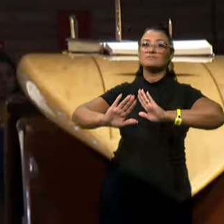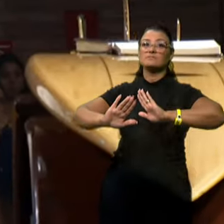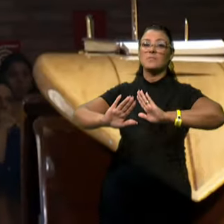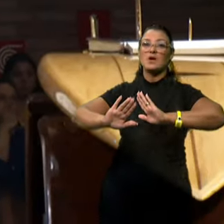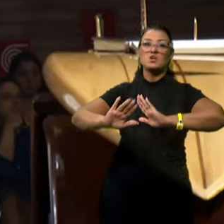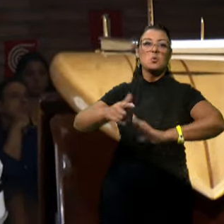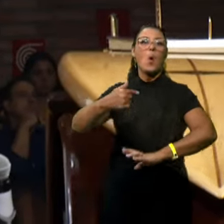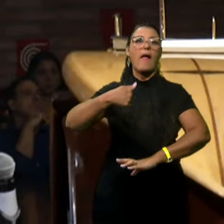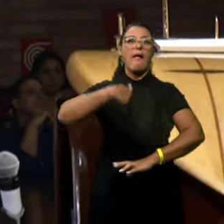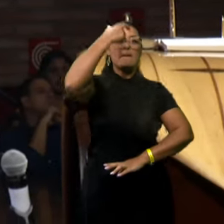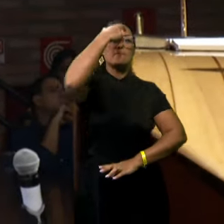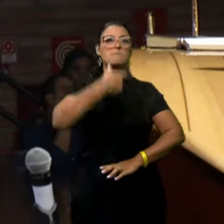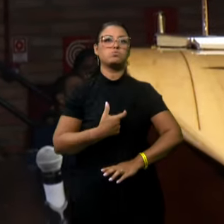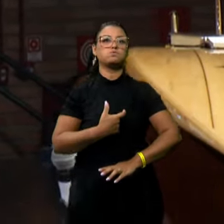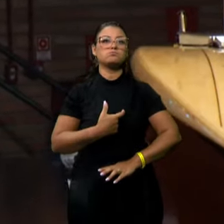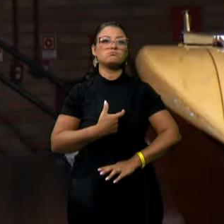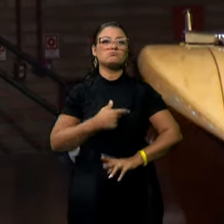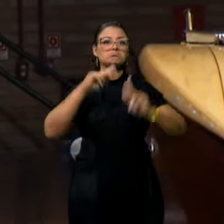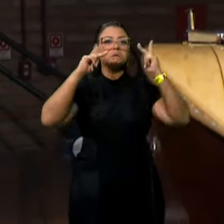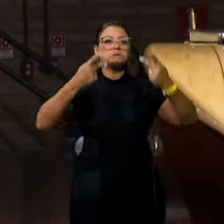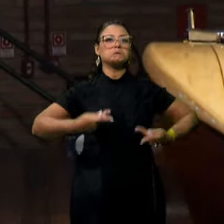para vocês